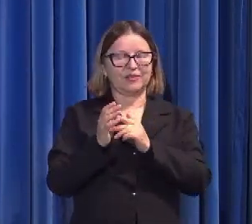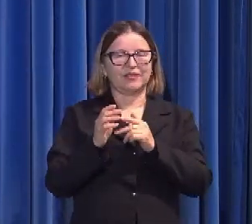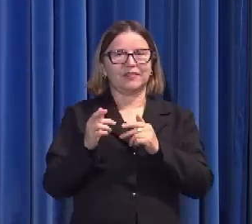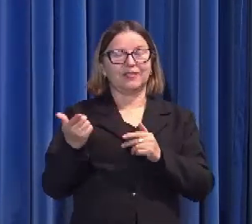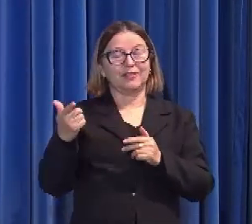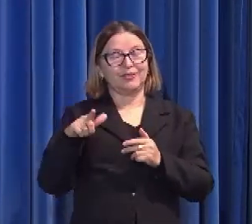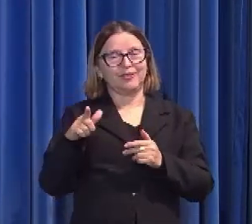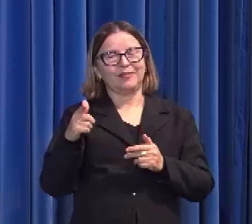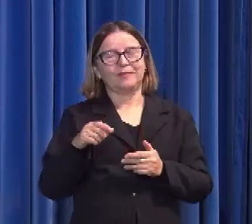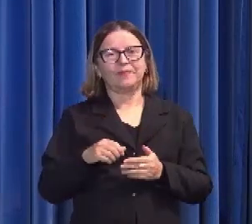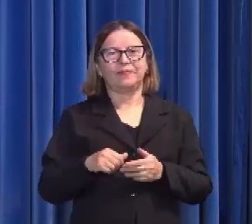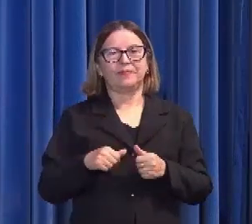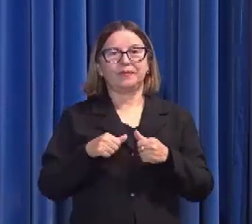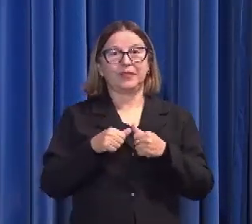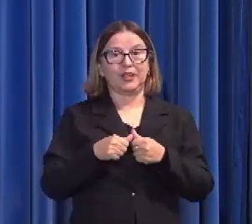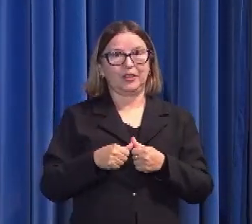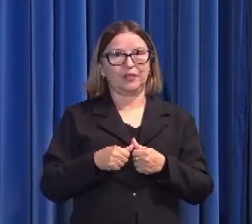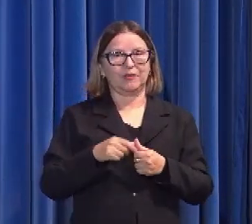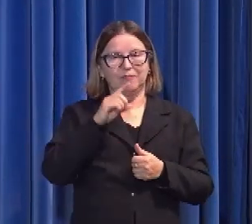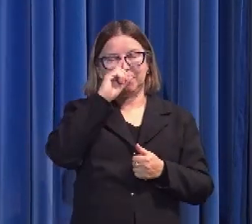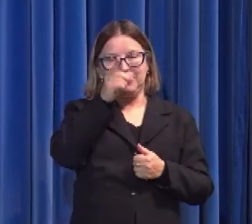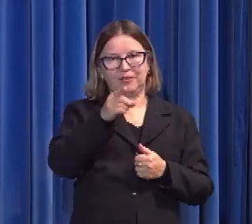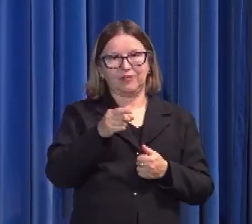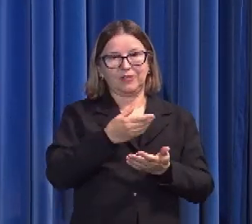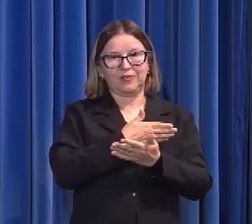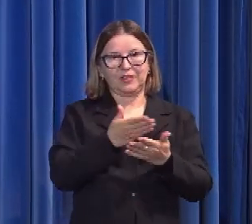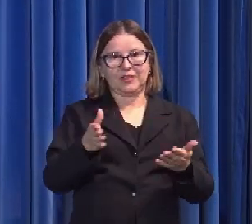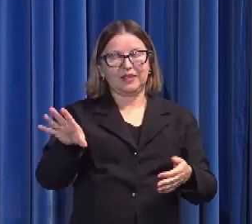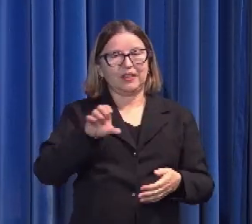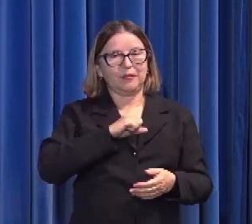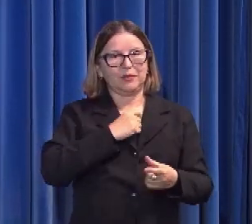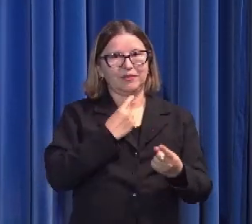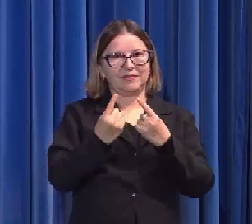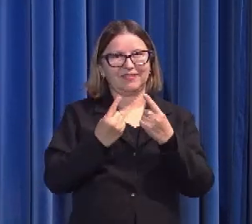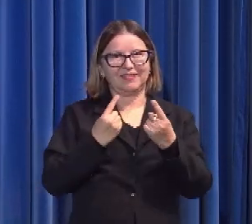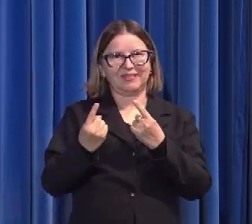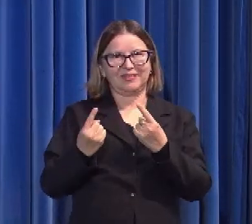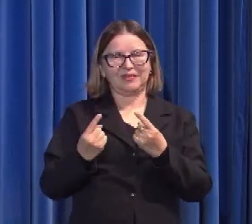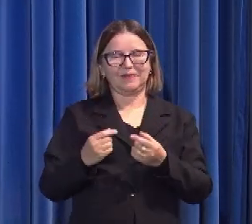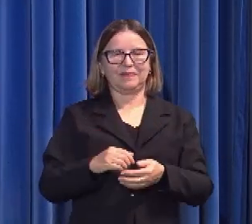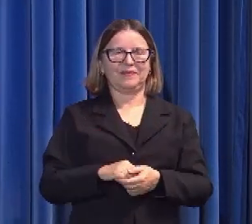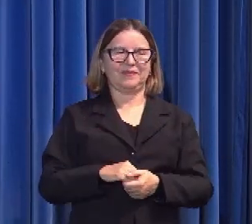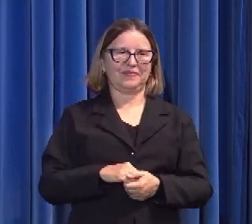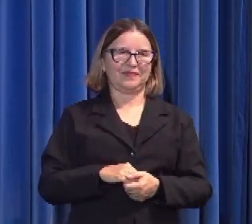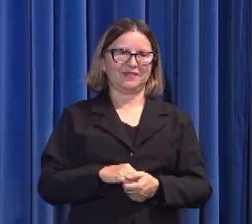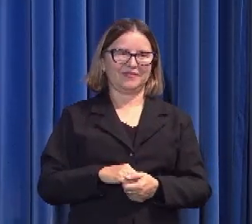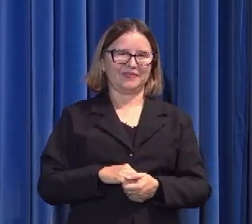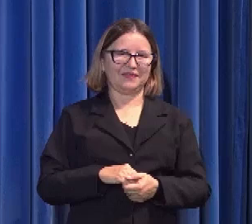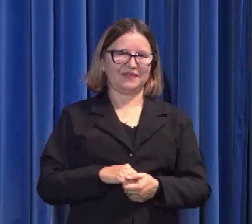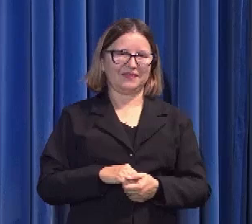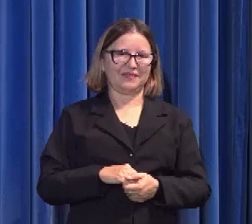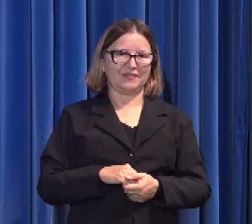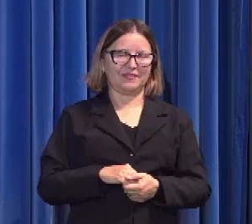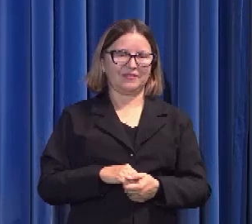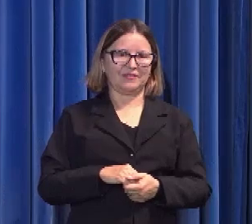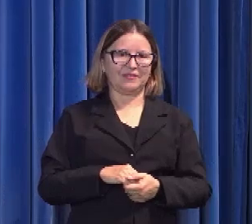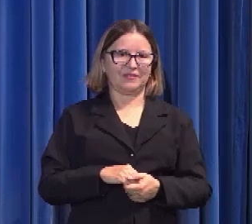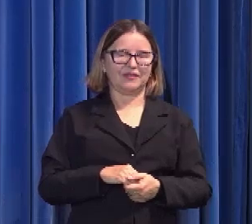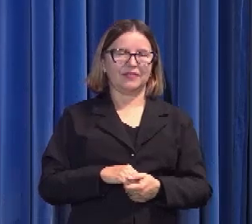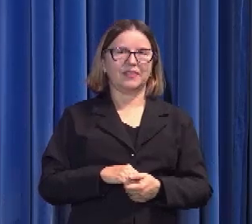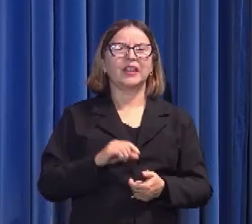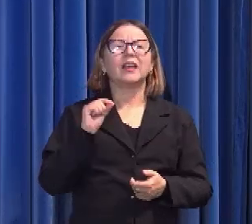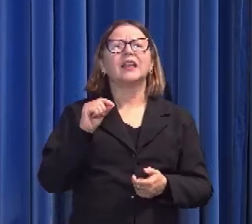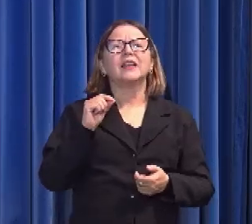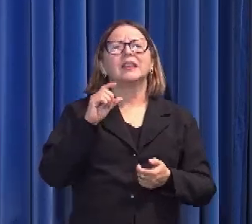Olha só isto vos mando que vós ameis uns aos outros de quem é esse